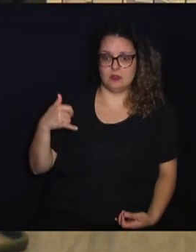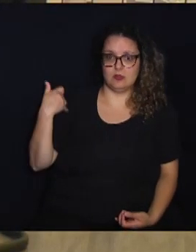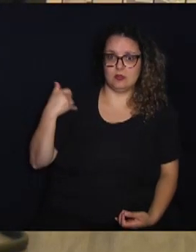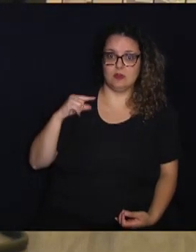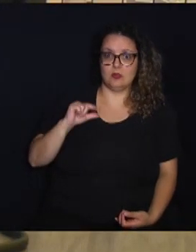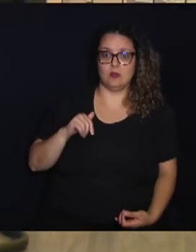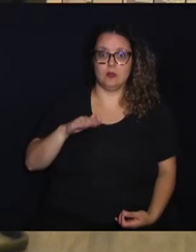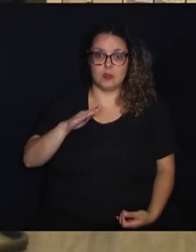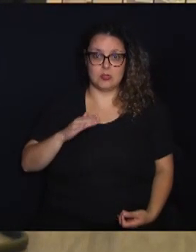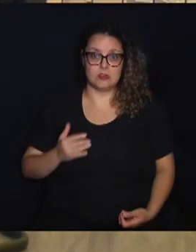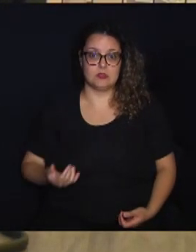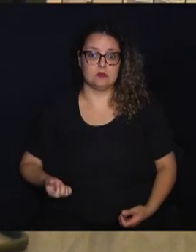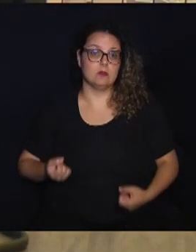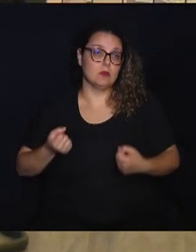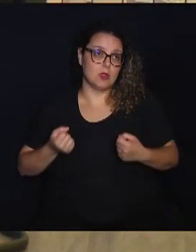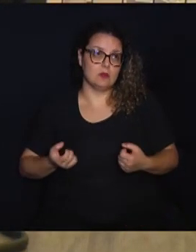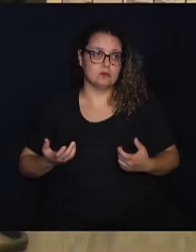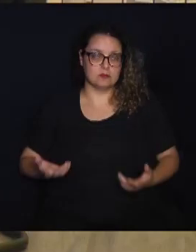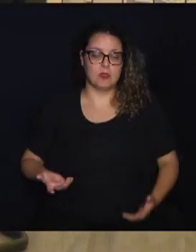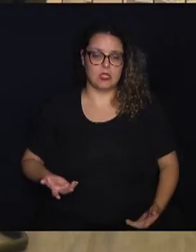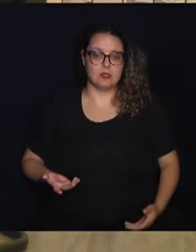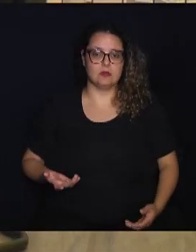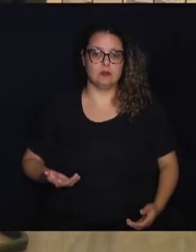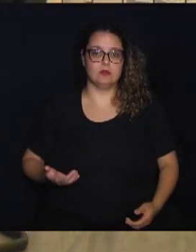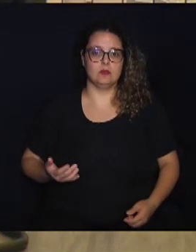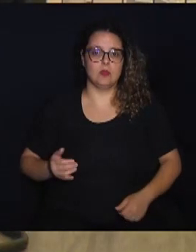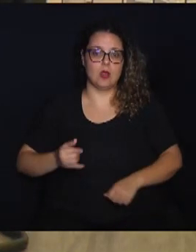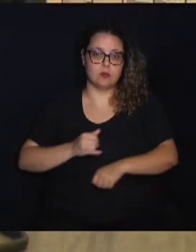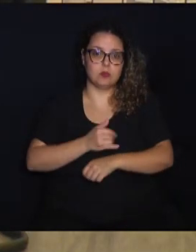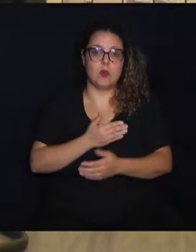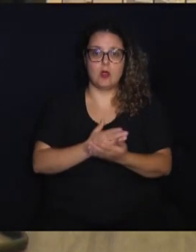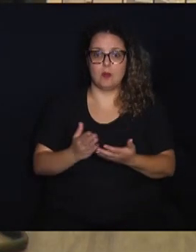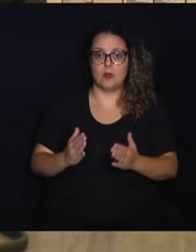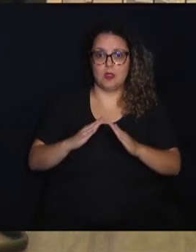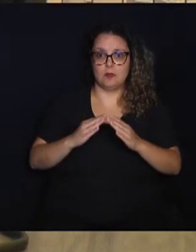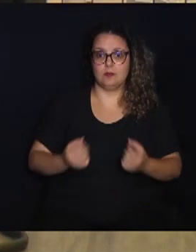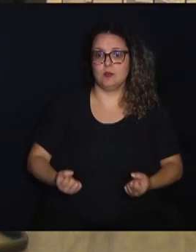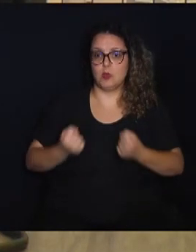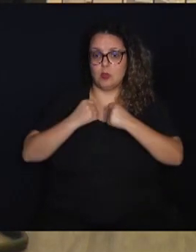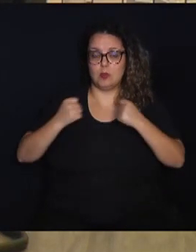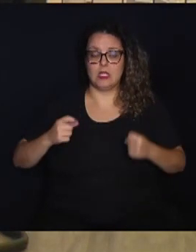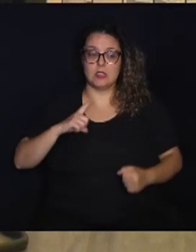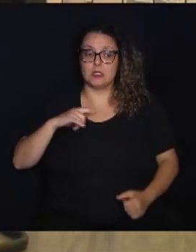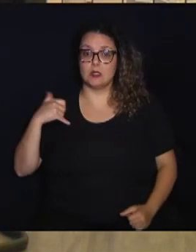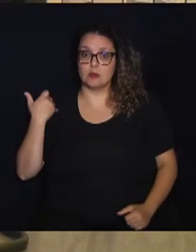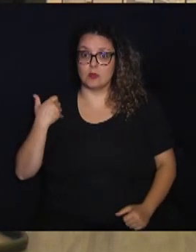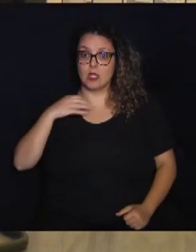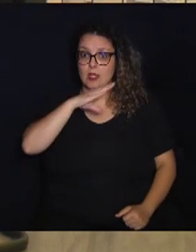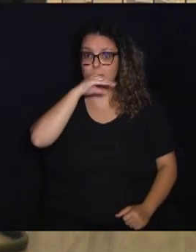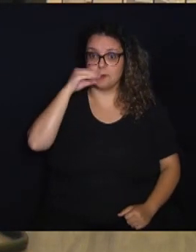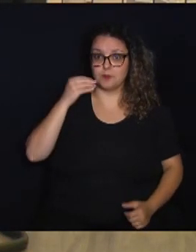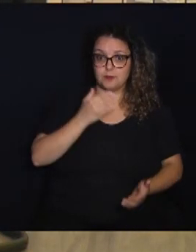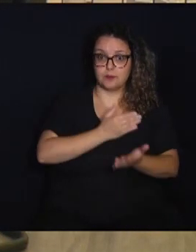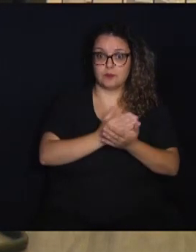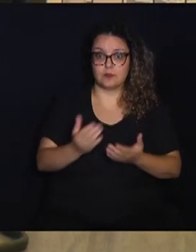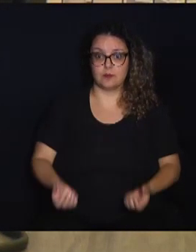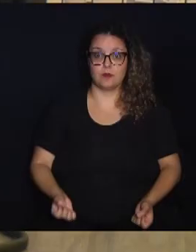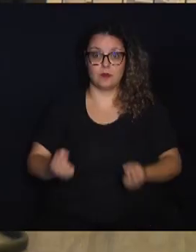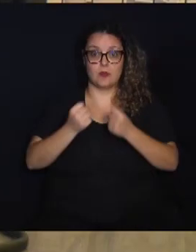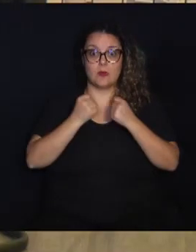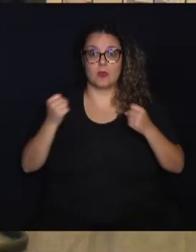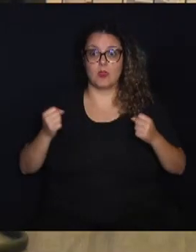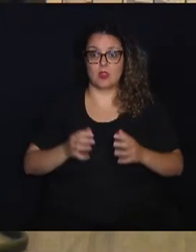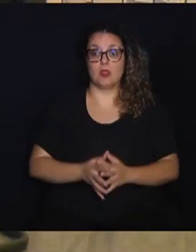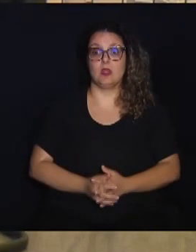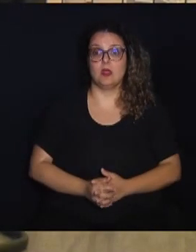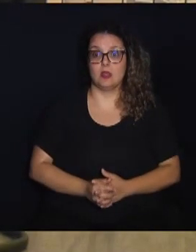do peso ideal. Ele pode começar a fazer academia? Tem uma idade certa para adolescentes iniciarem atividades?